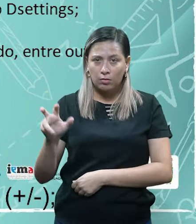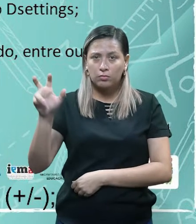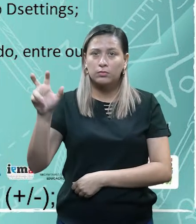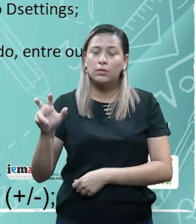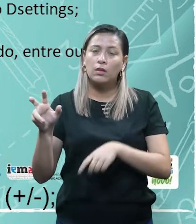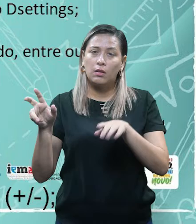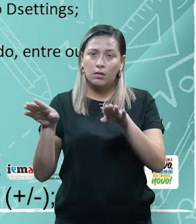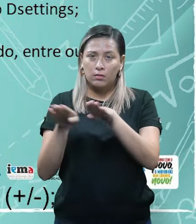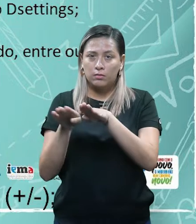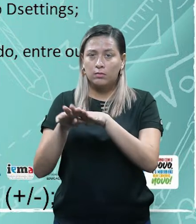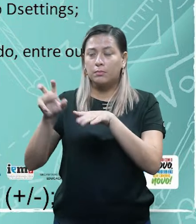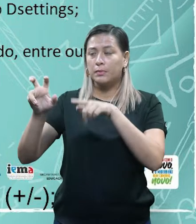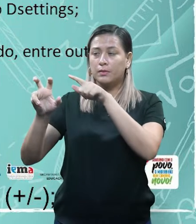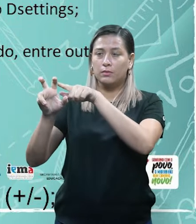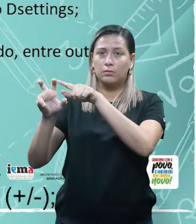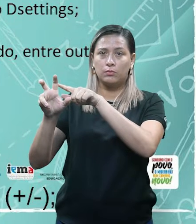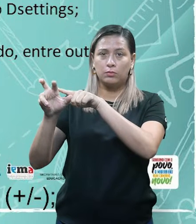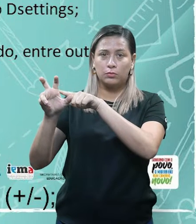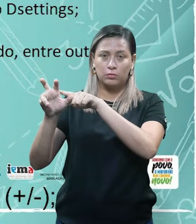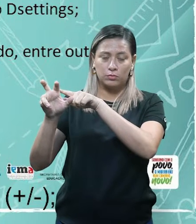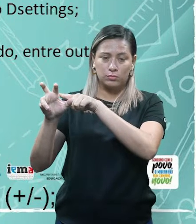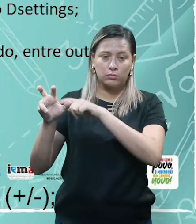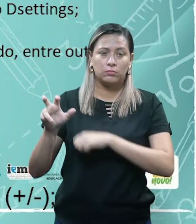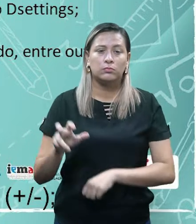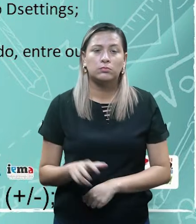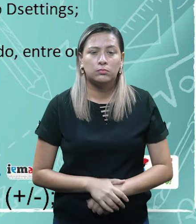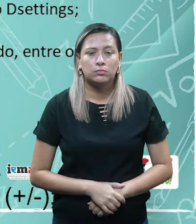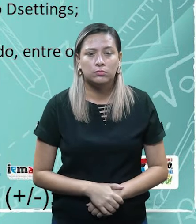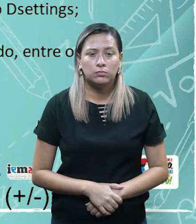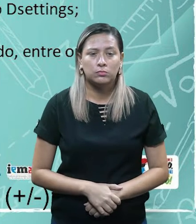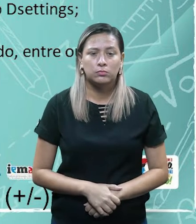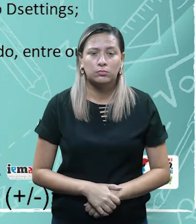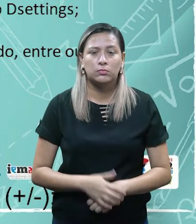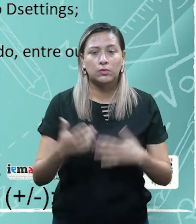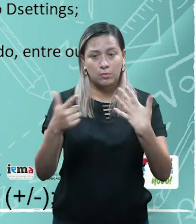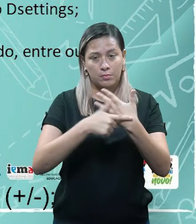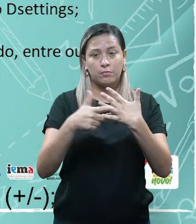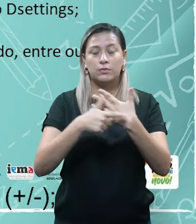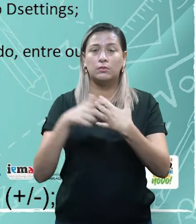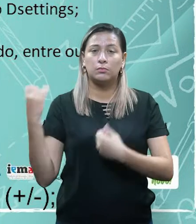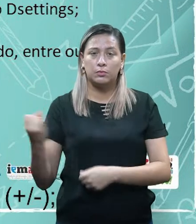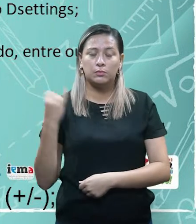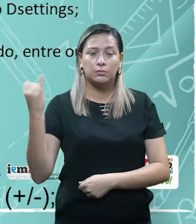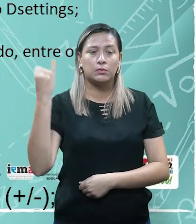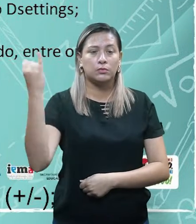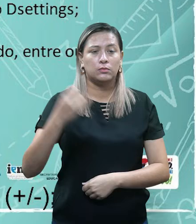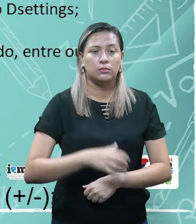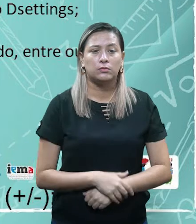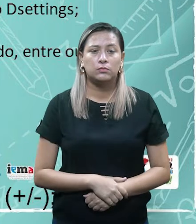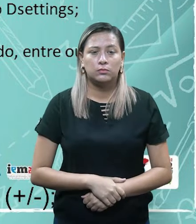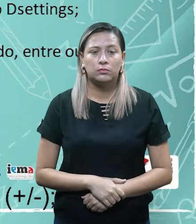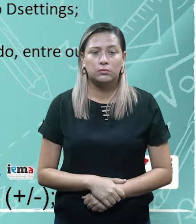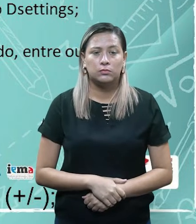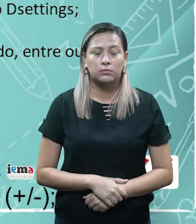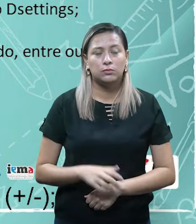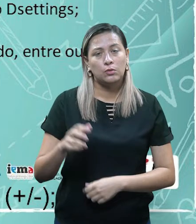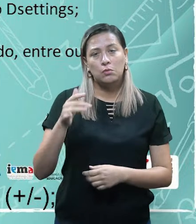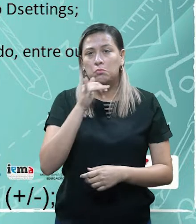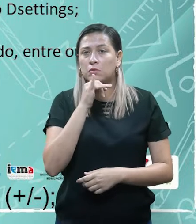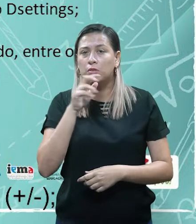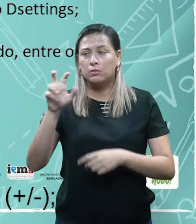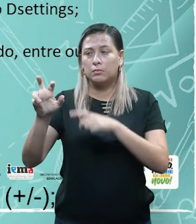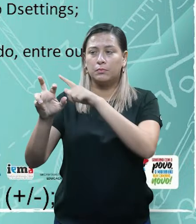tá? Então, algumas funções importantes, por exemplo, do botão esquerdo, é o botão